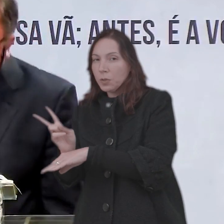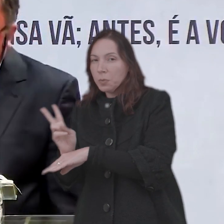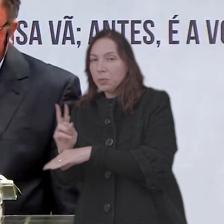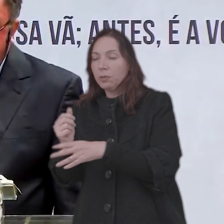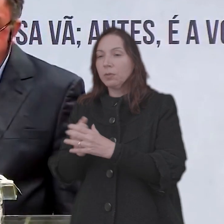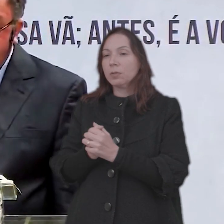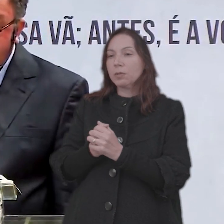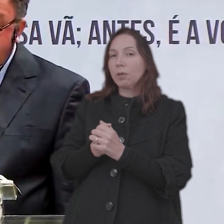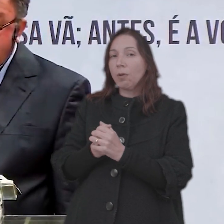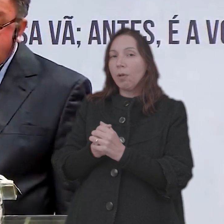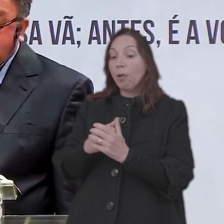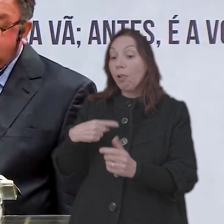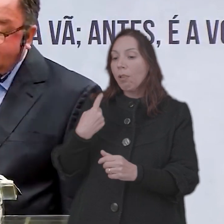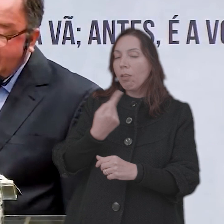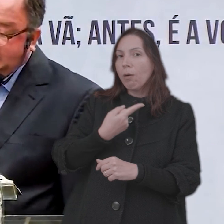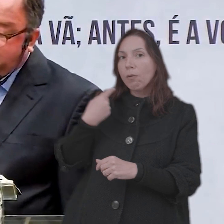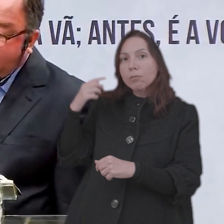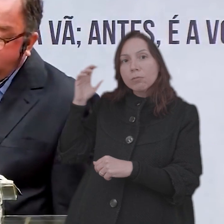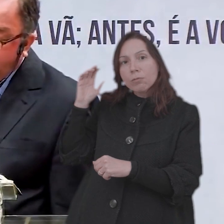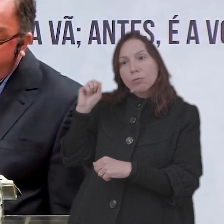ouvindo isto,